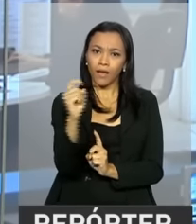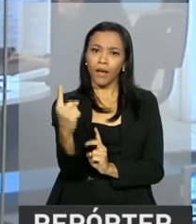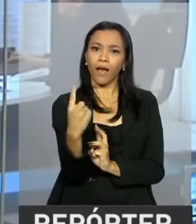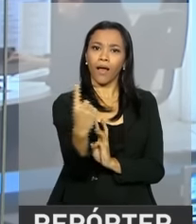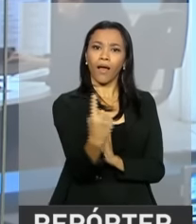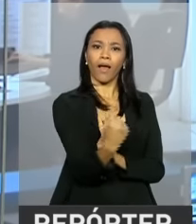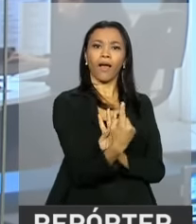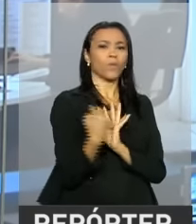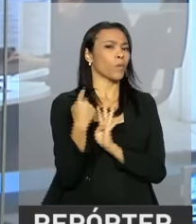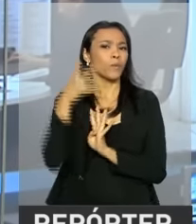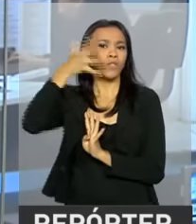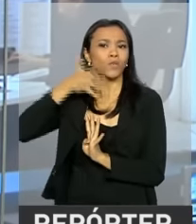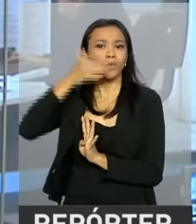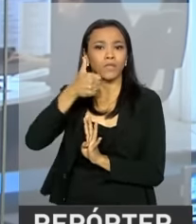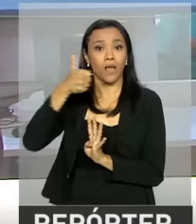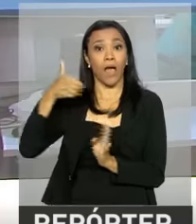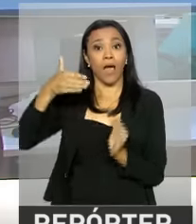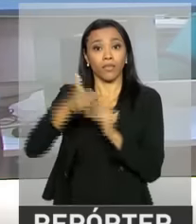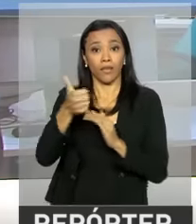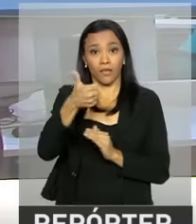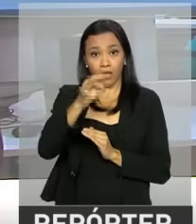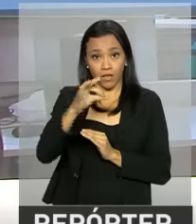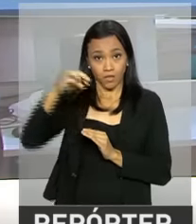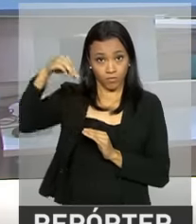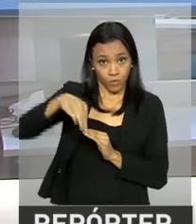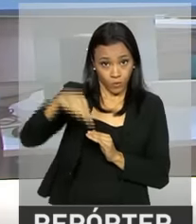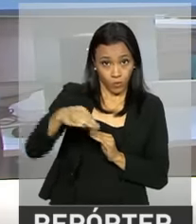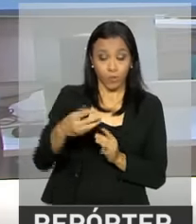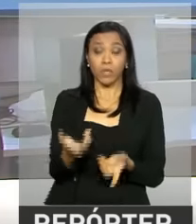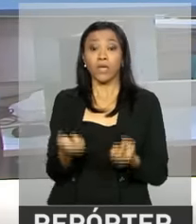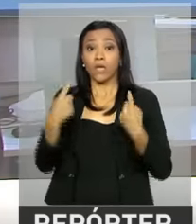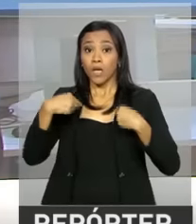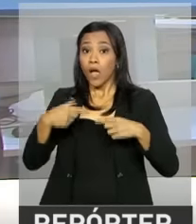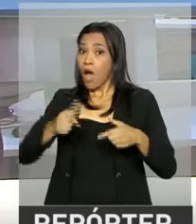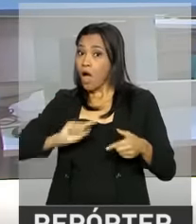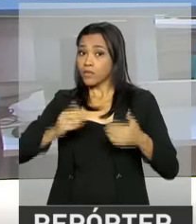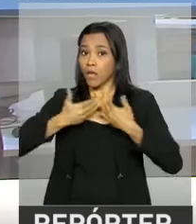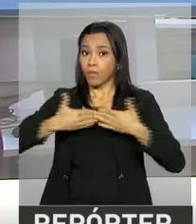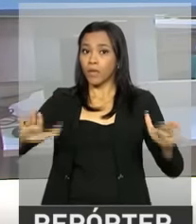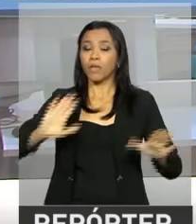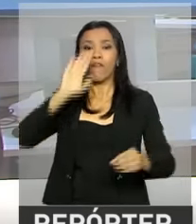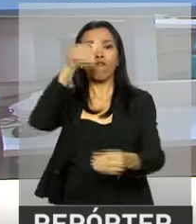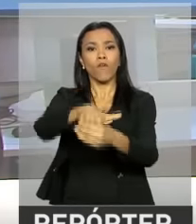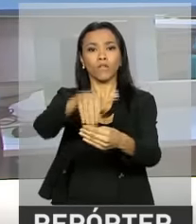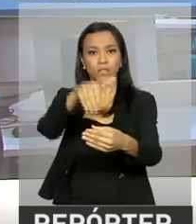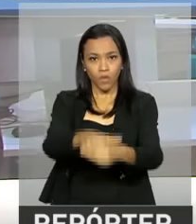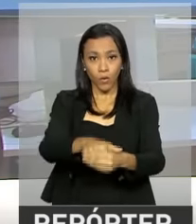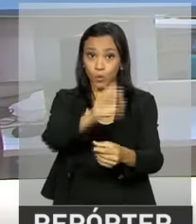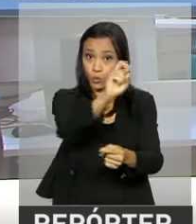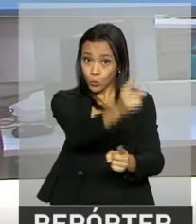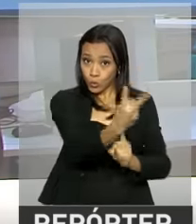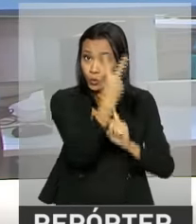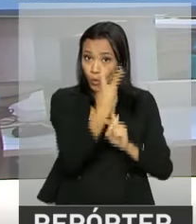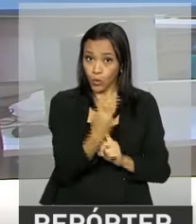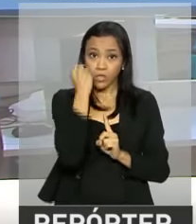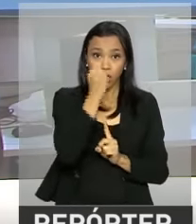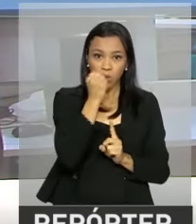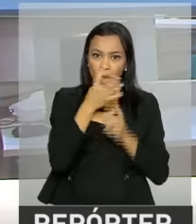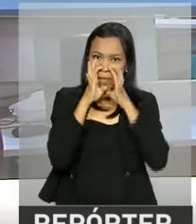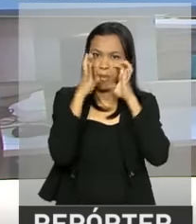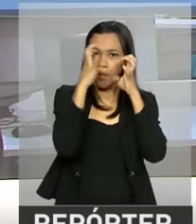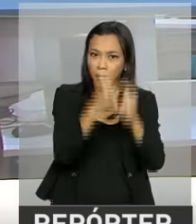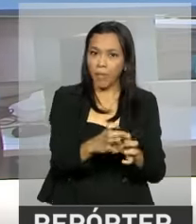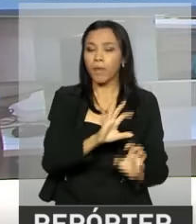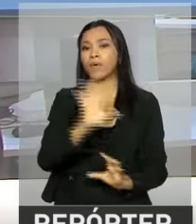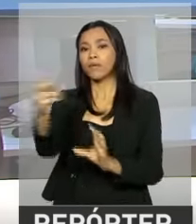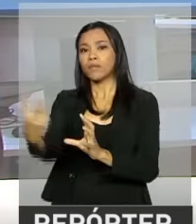discursar por até 10 minutos e antes de ser aberta a votação dois senadores falam pela acusação e